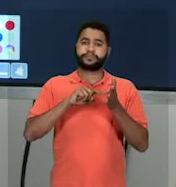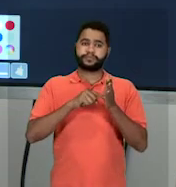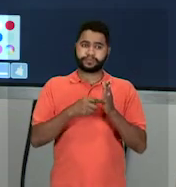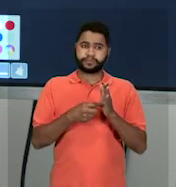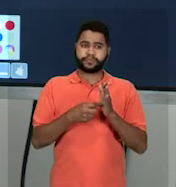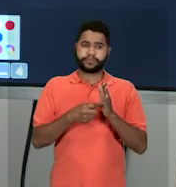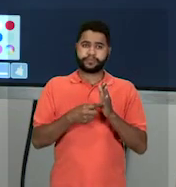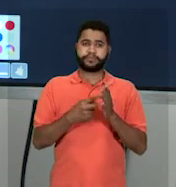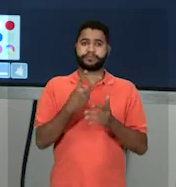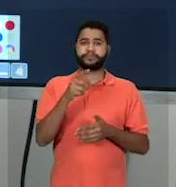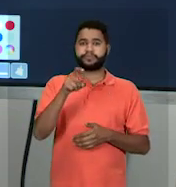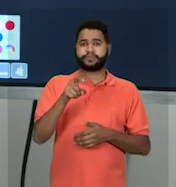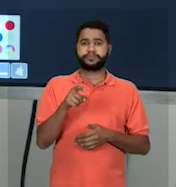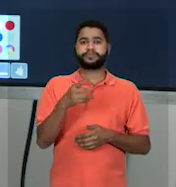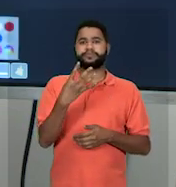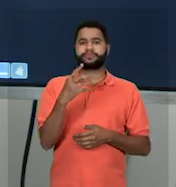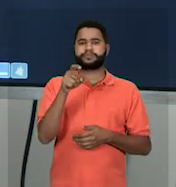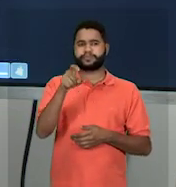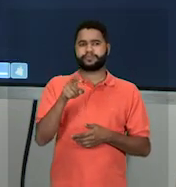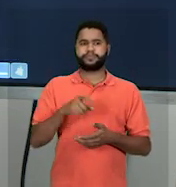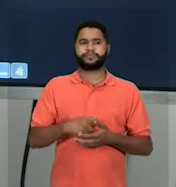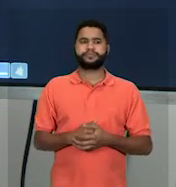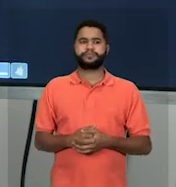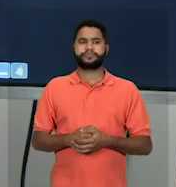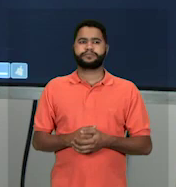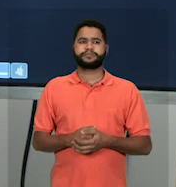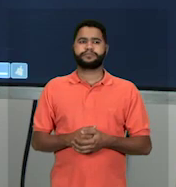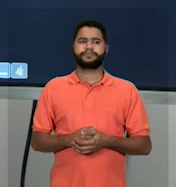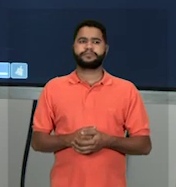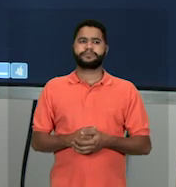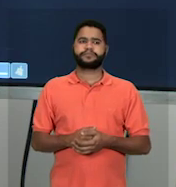vezes duas vezes 2x 4X